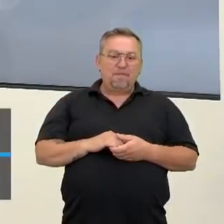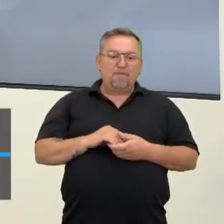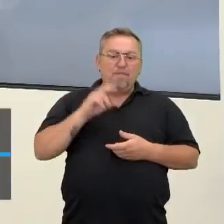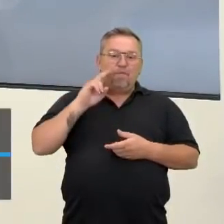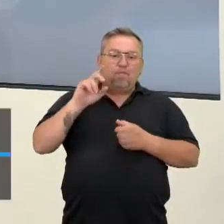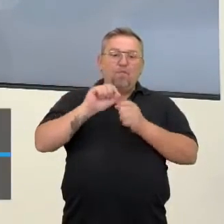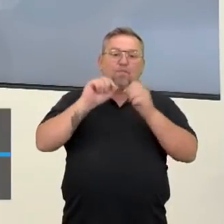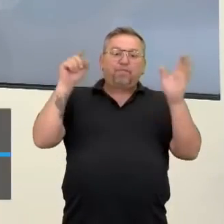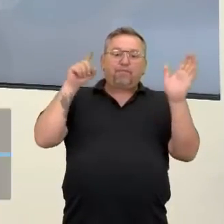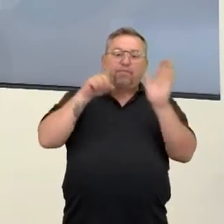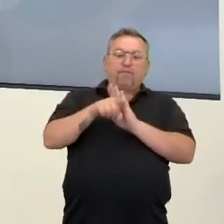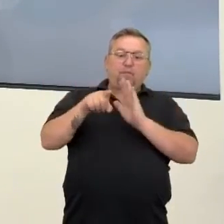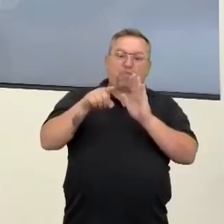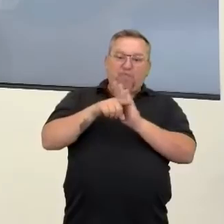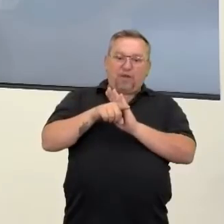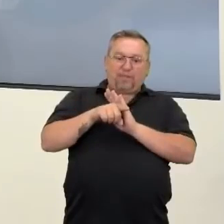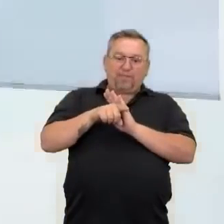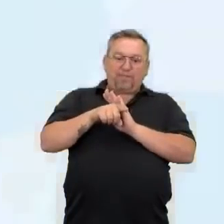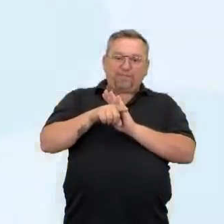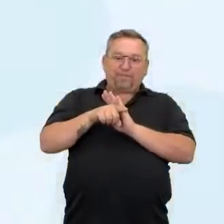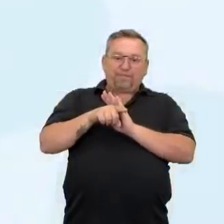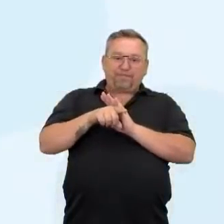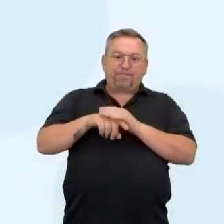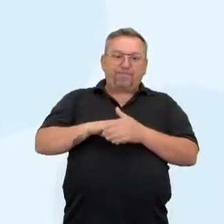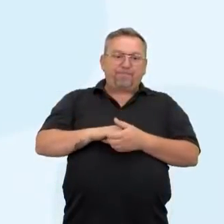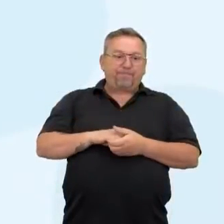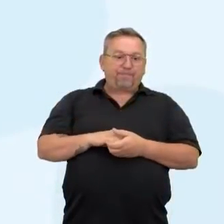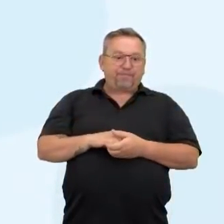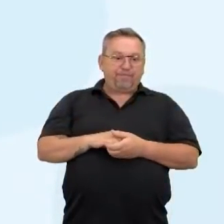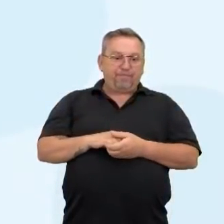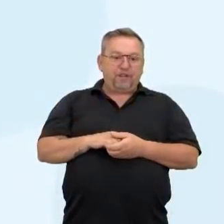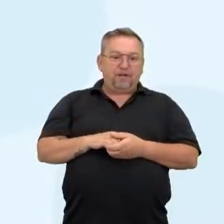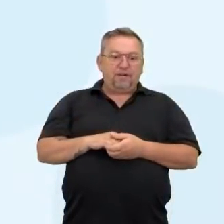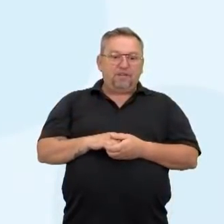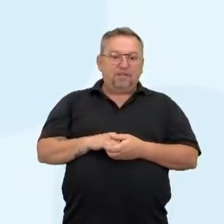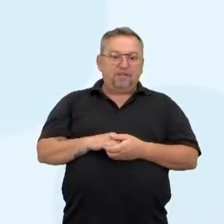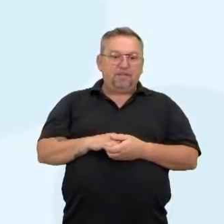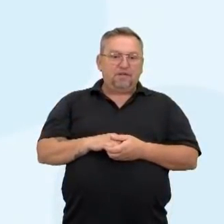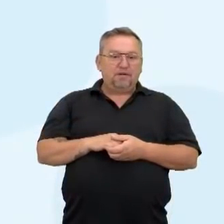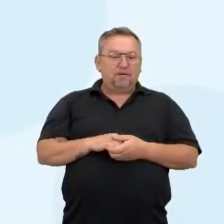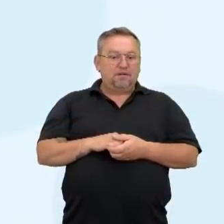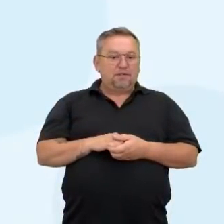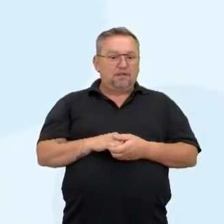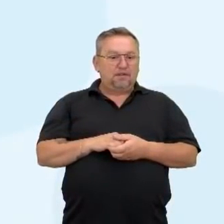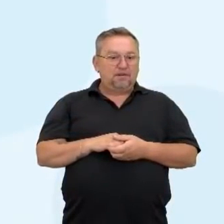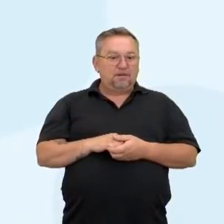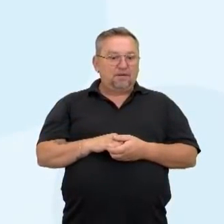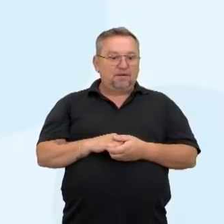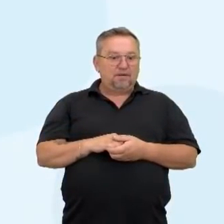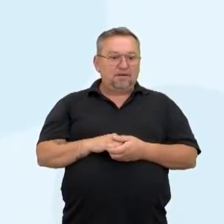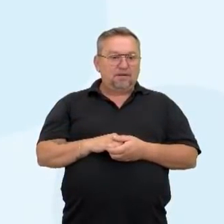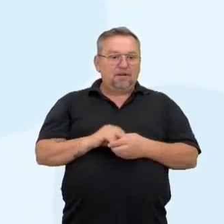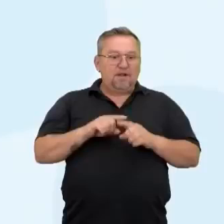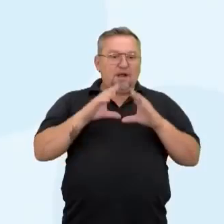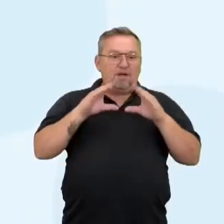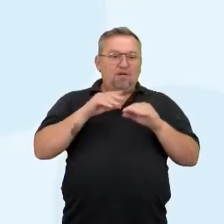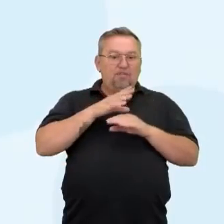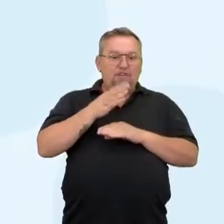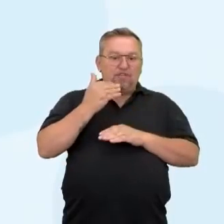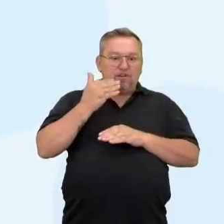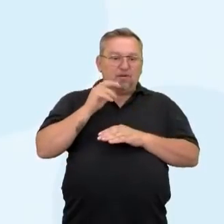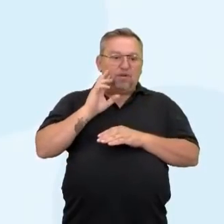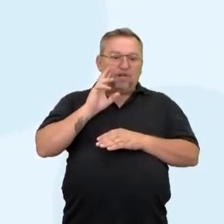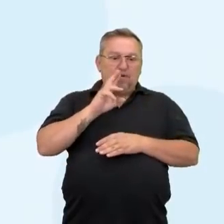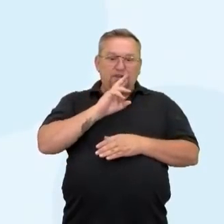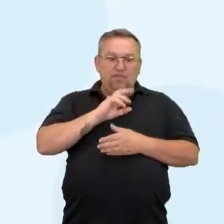faz perguntas com isso? Olha só, a gente tem as questions aqui. Então assim, ó. At night we had dinner at a restaurant. E aí a gente